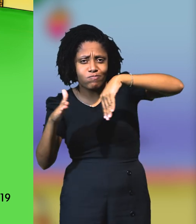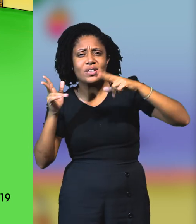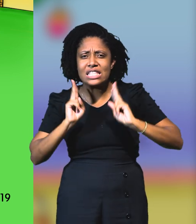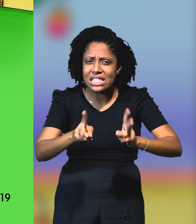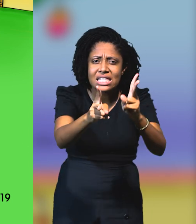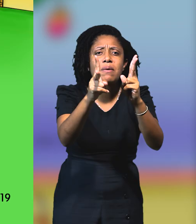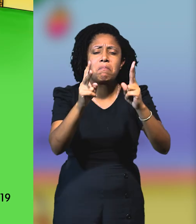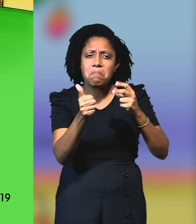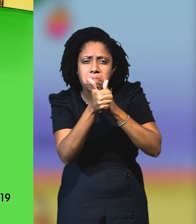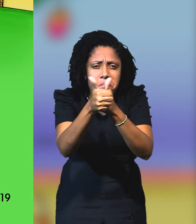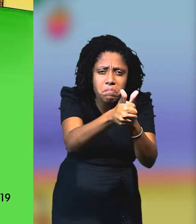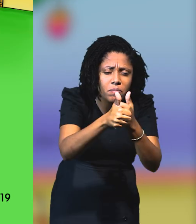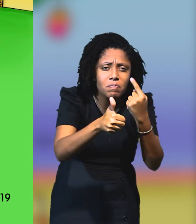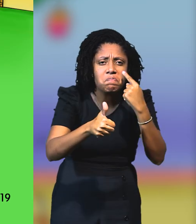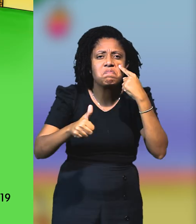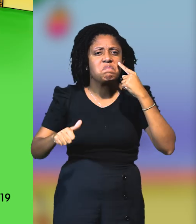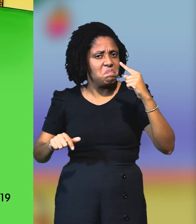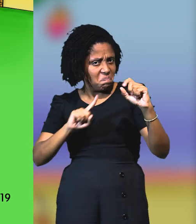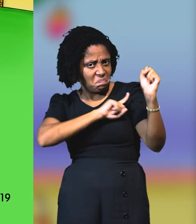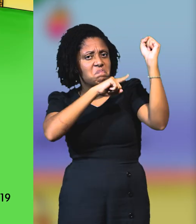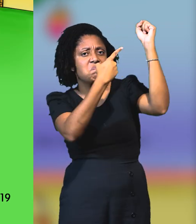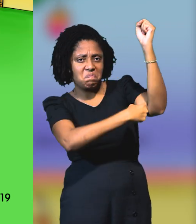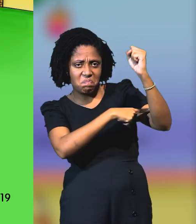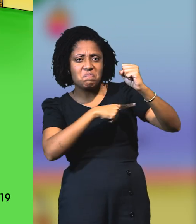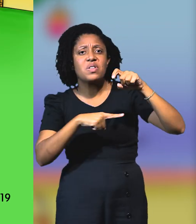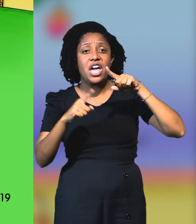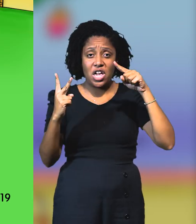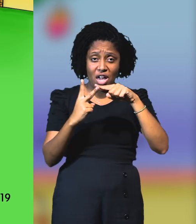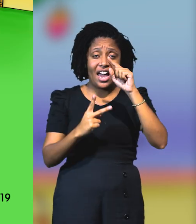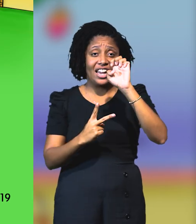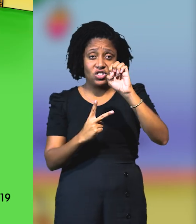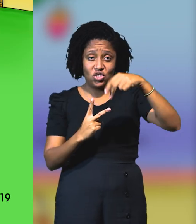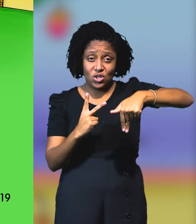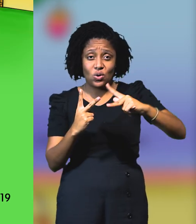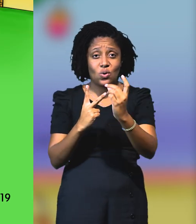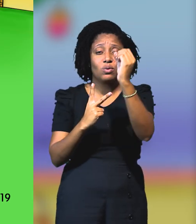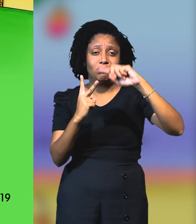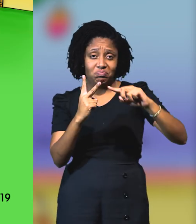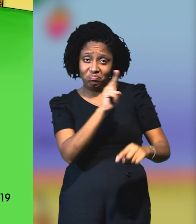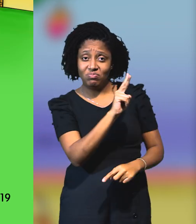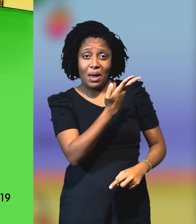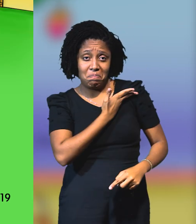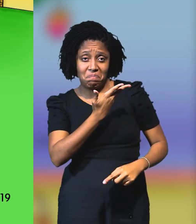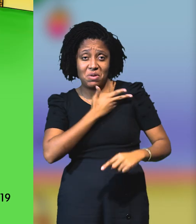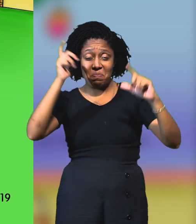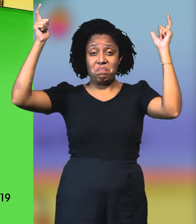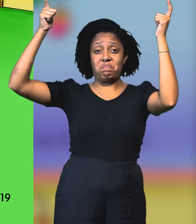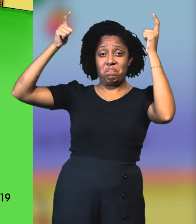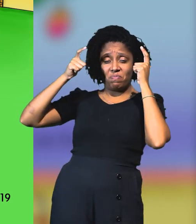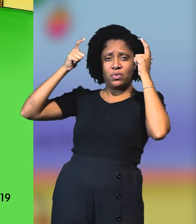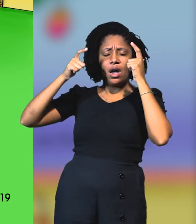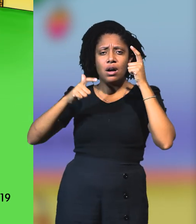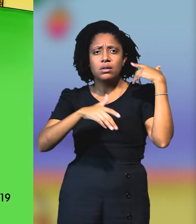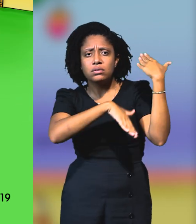quadros. Era a potência, com Edinho e Dinarte, o Realeza. Tinha